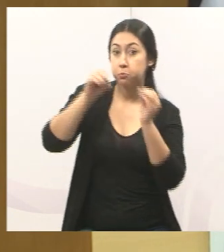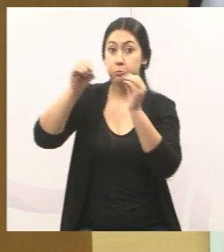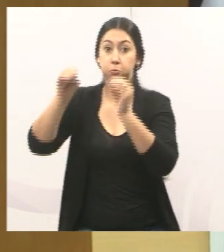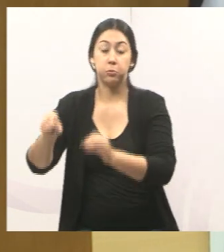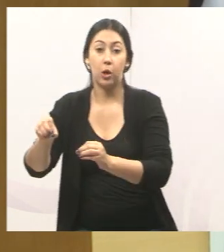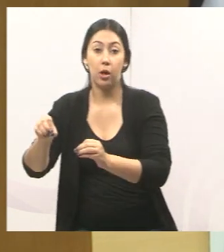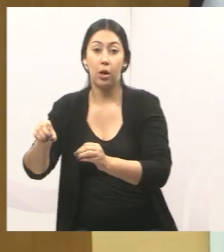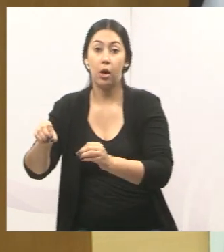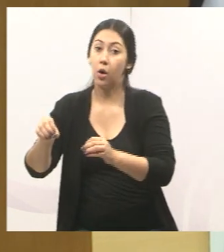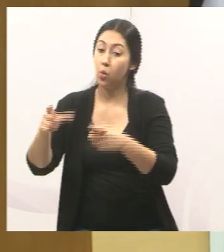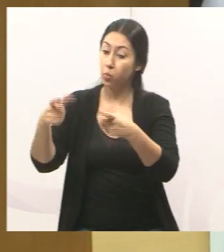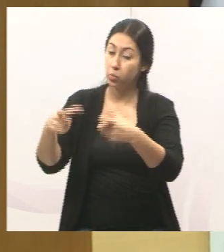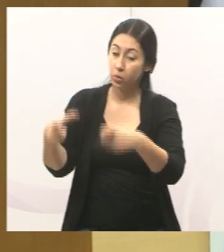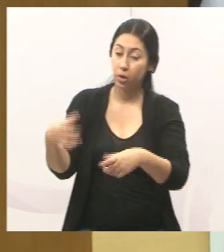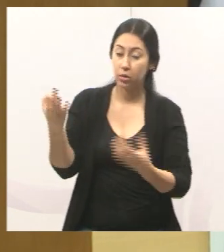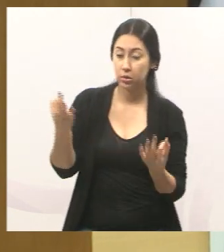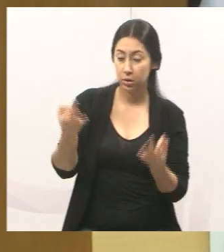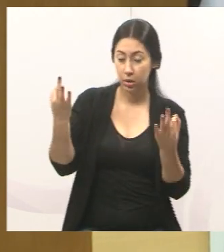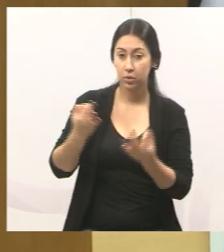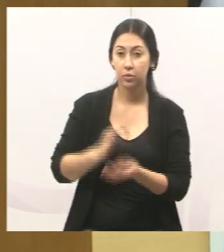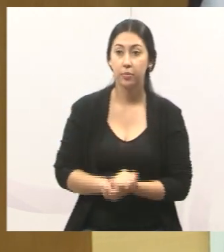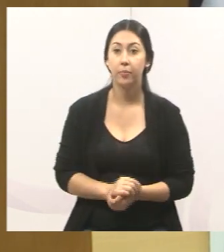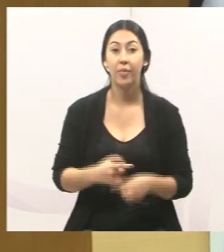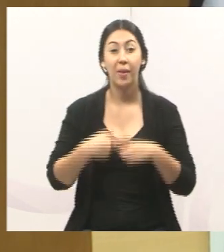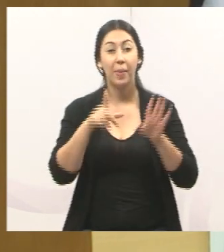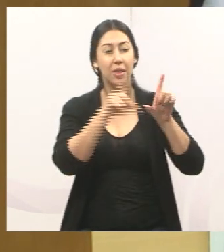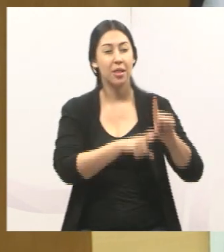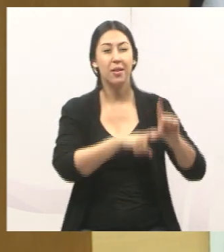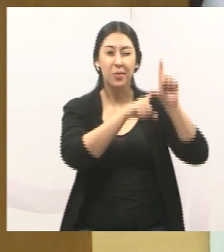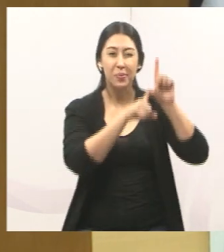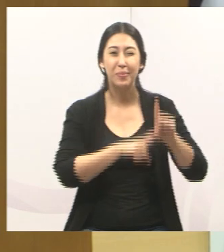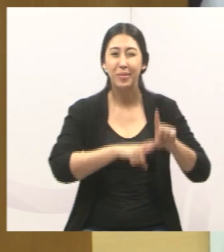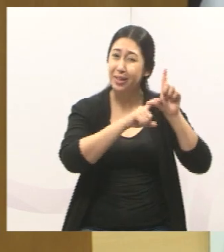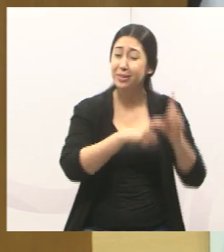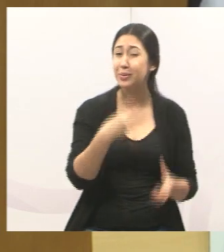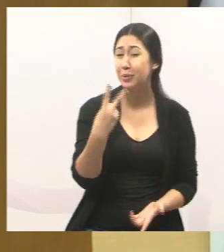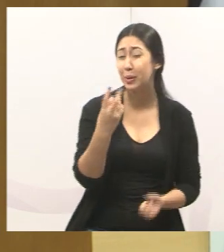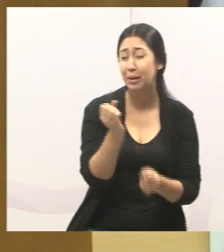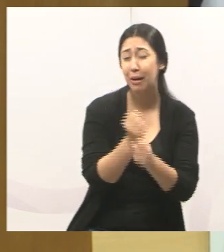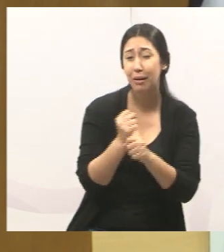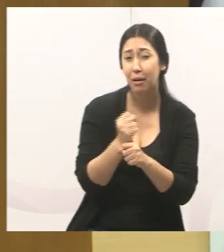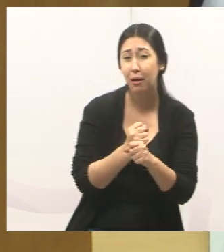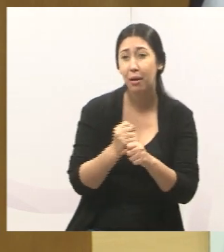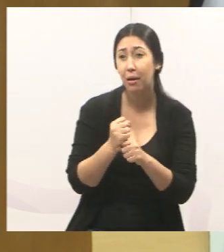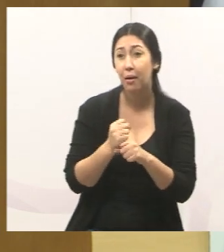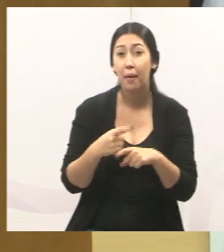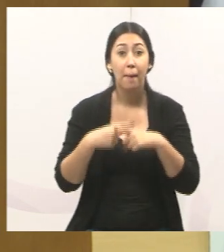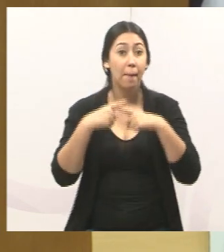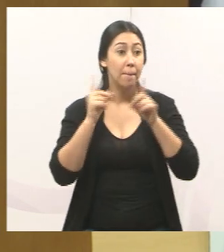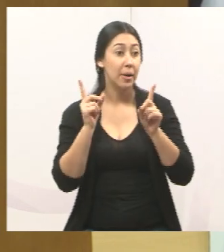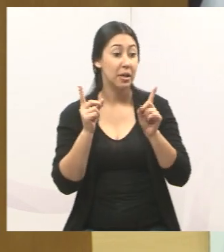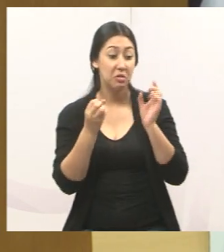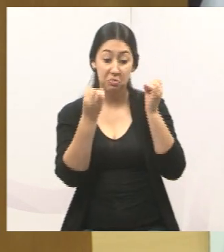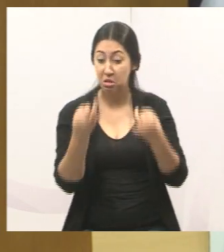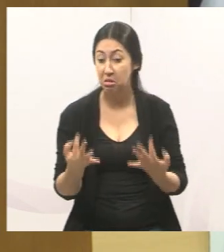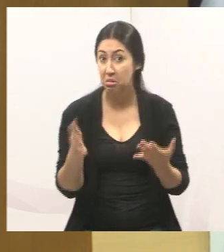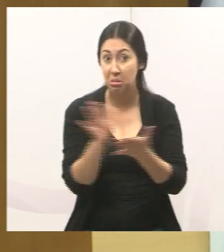Segurança e Educação no Trânsito. Despesas empenhadas nos últimos 2 anos sem ter a cobertura